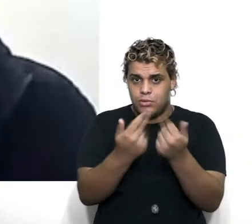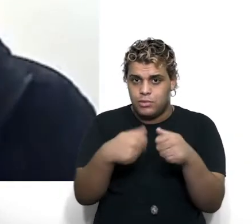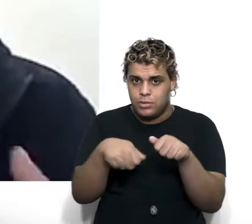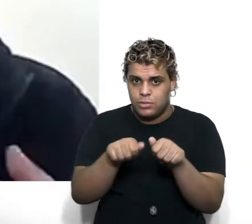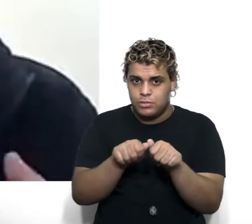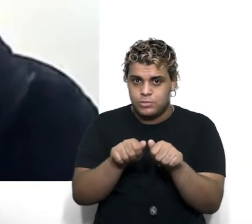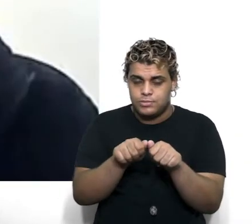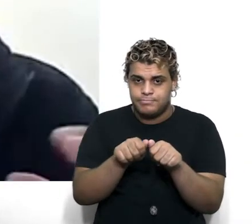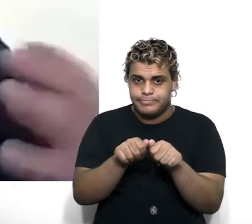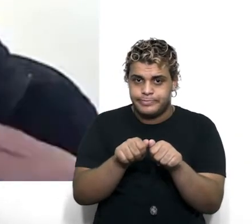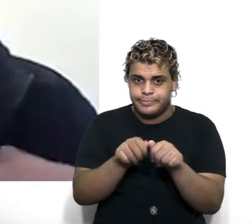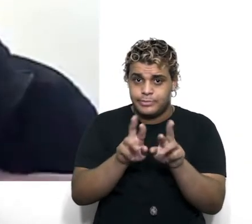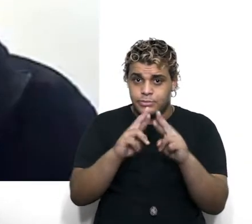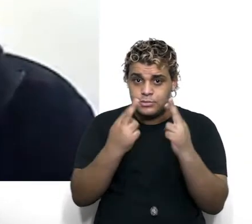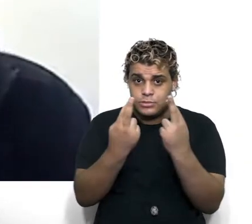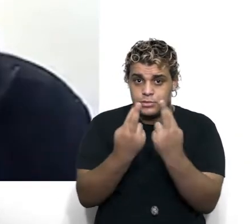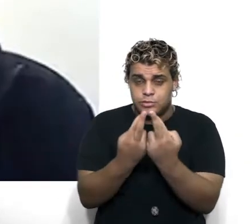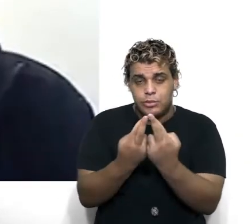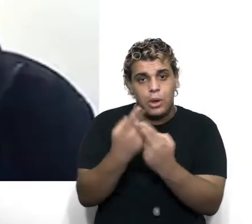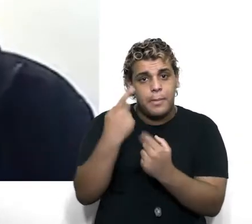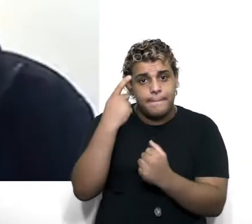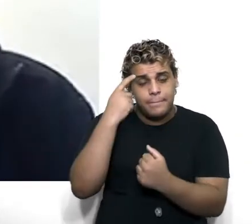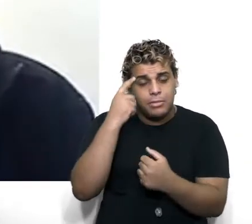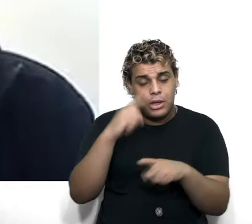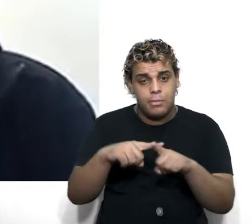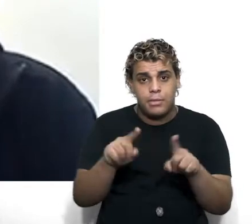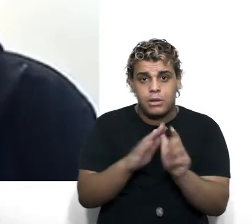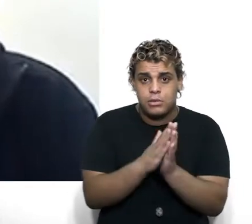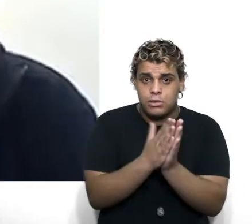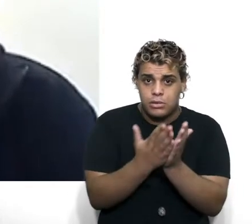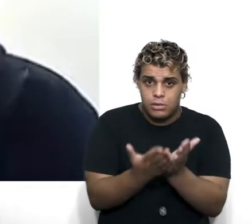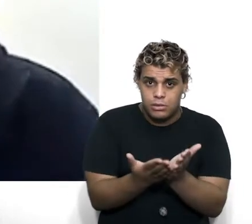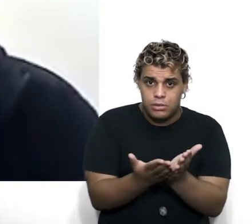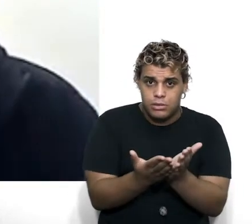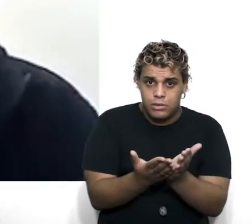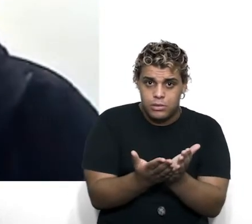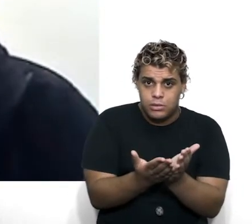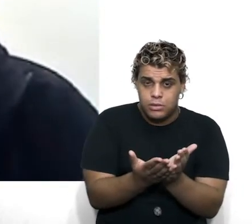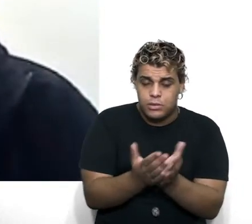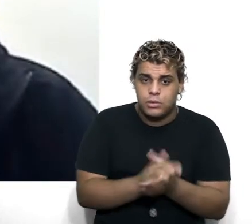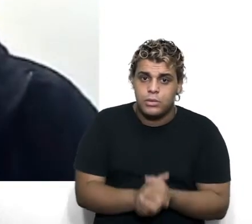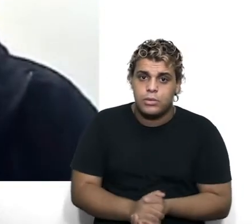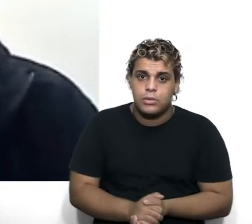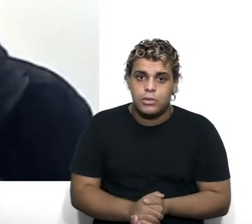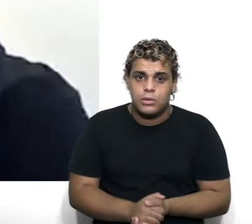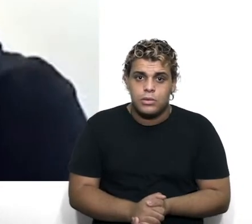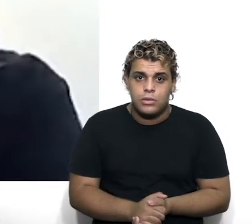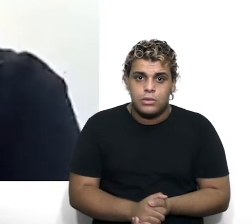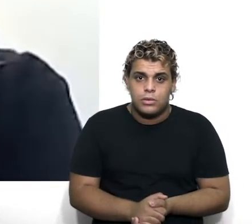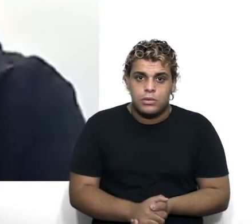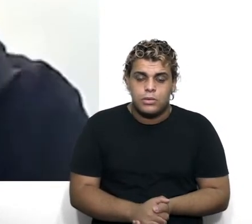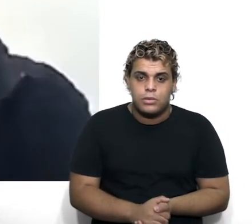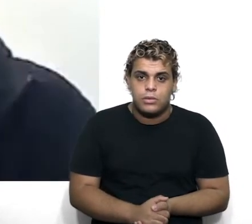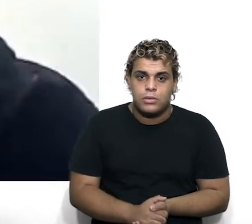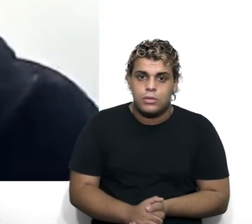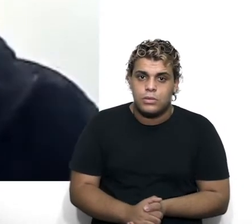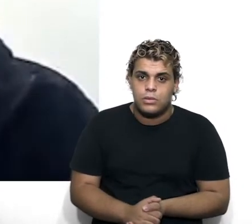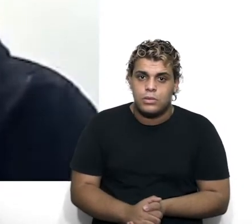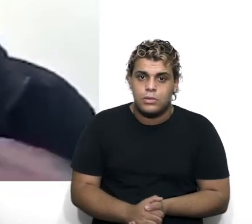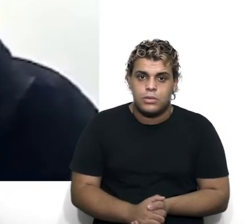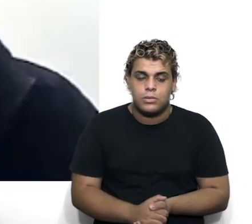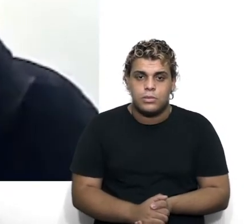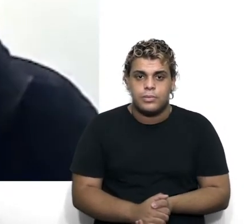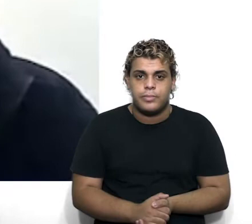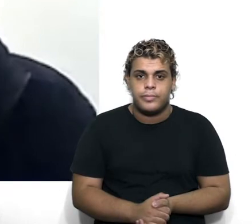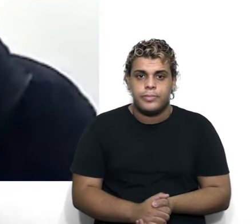um livro livre, não é? E felizmente na Universidade de Lisboa deram espaço para eu poder